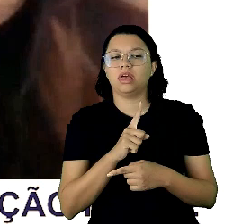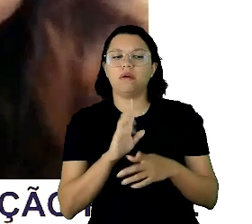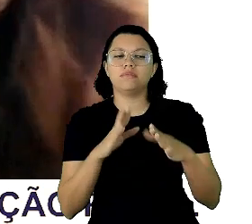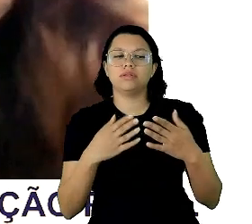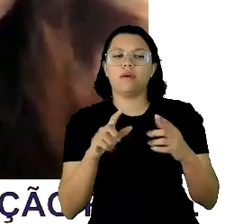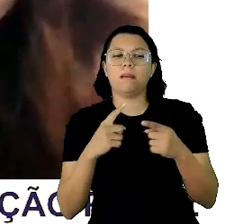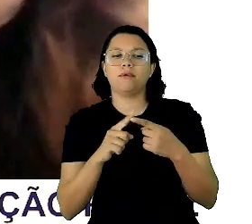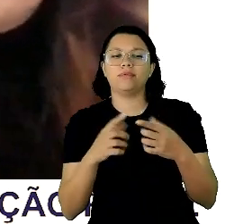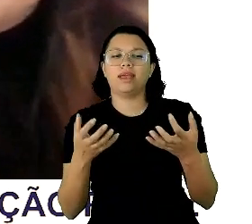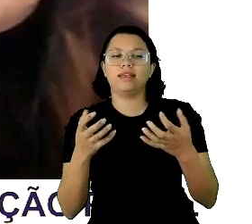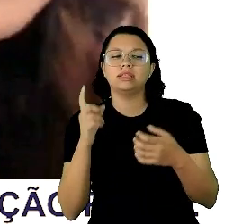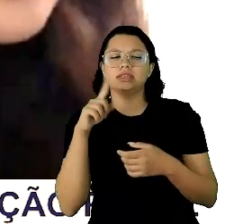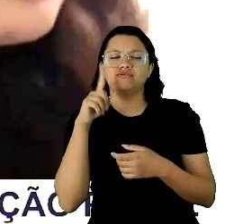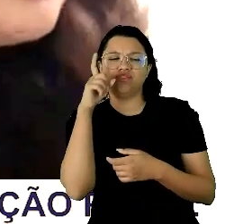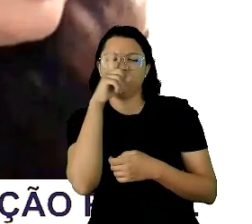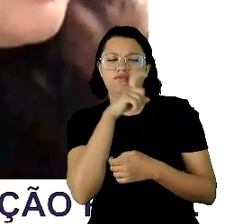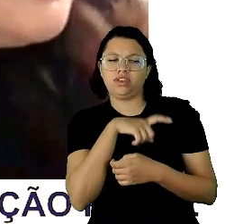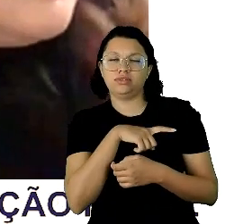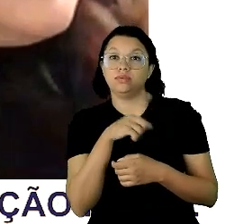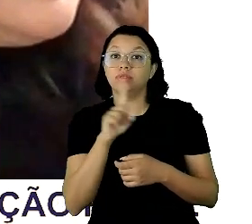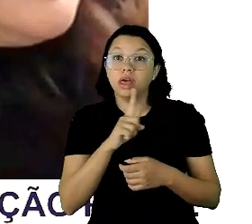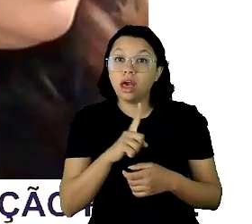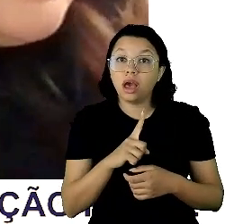porque não, ela não está afim no momento.